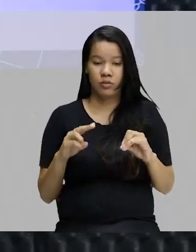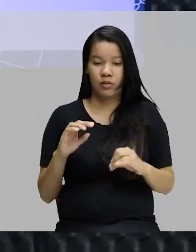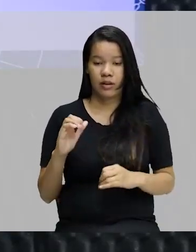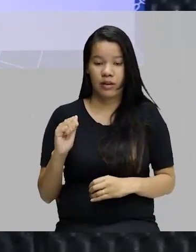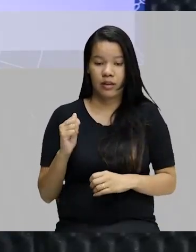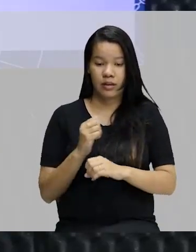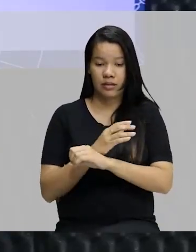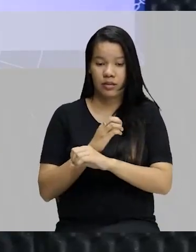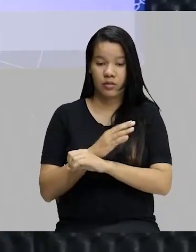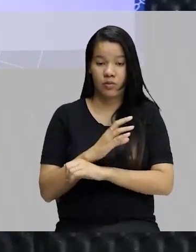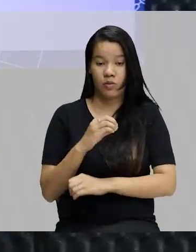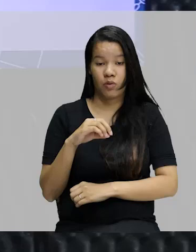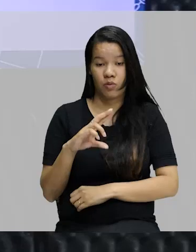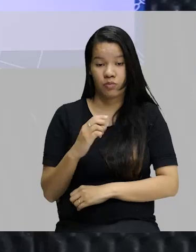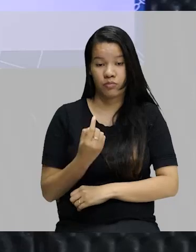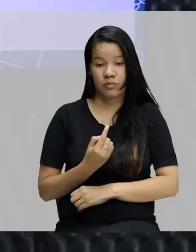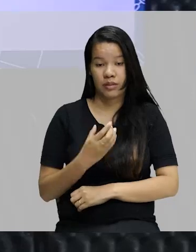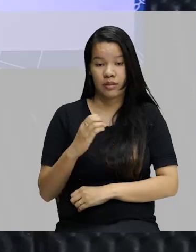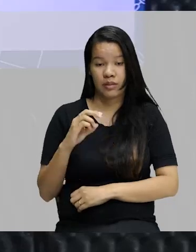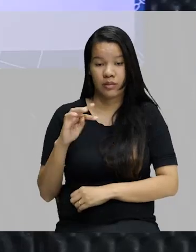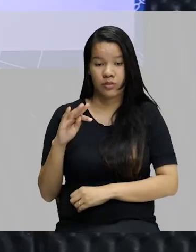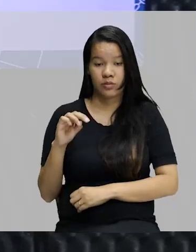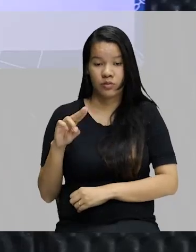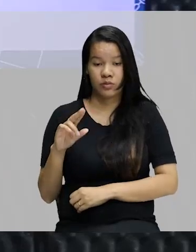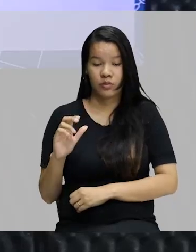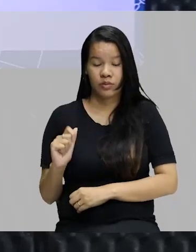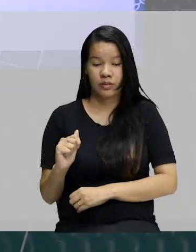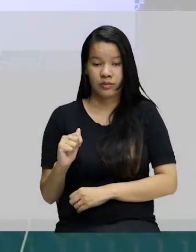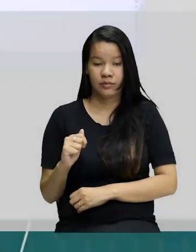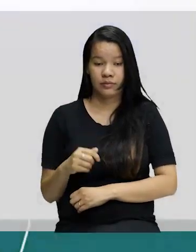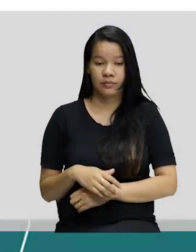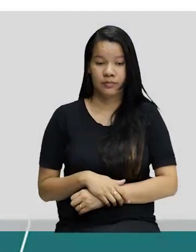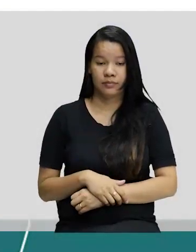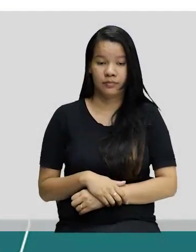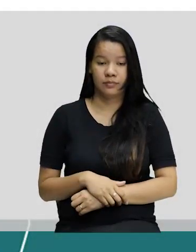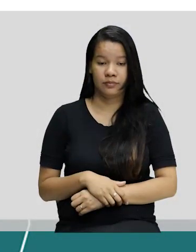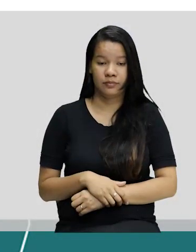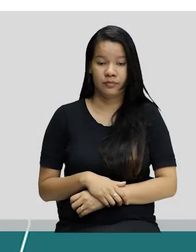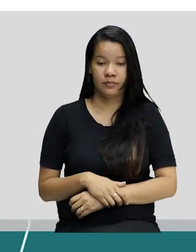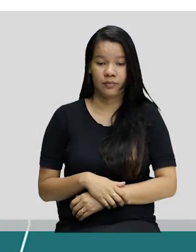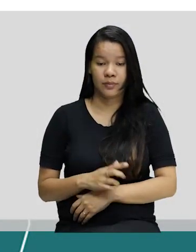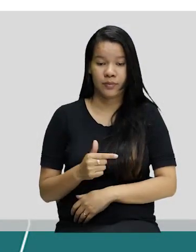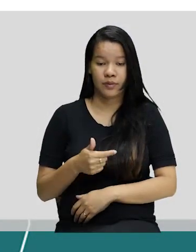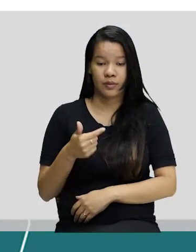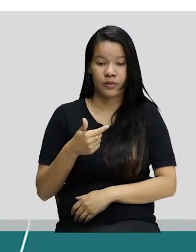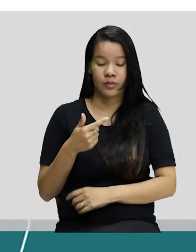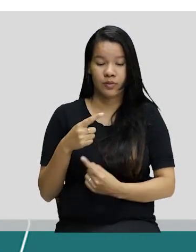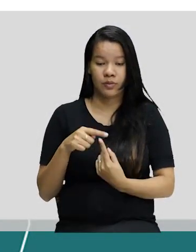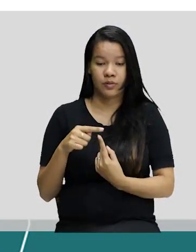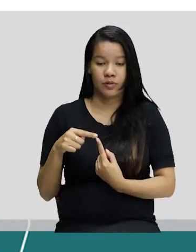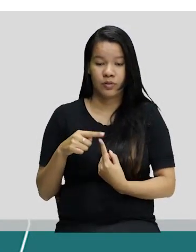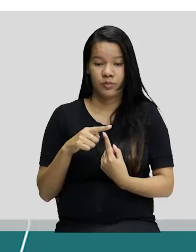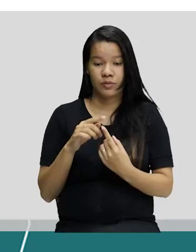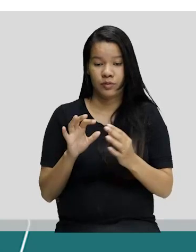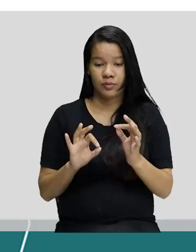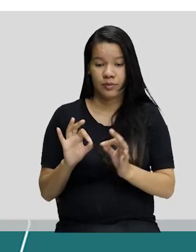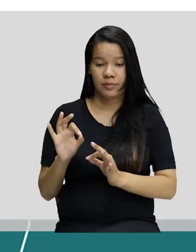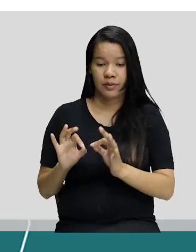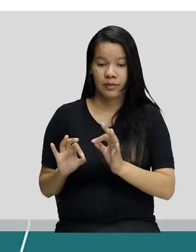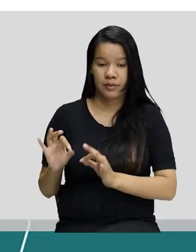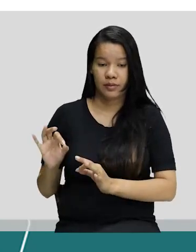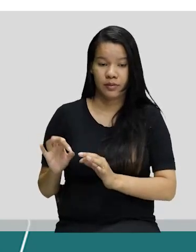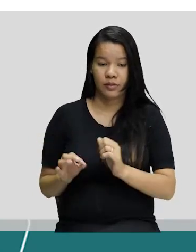uma cetona, certo? Turminha, um segundo tipo de preparação